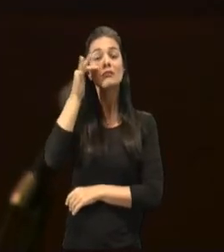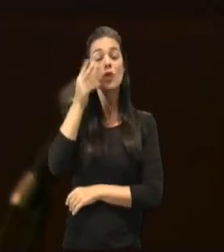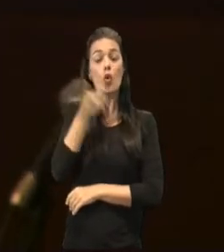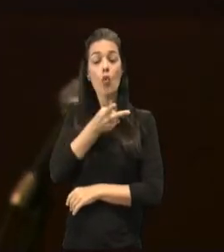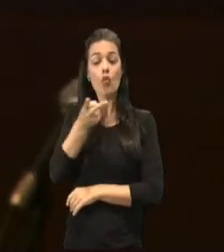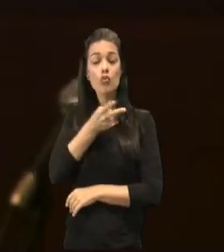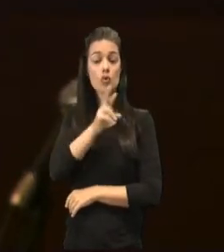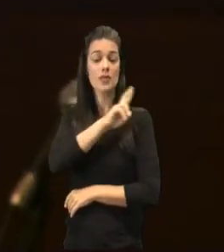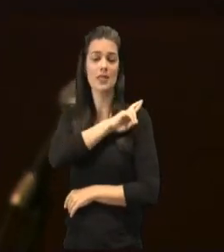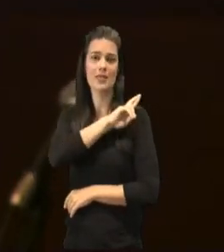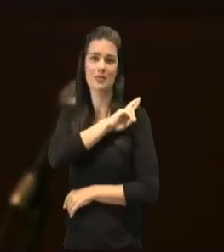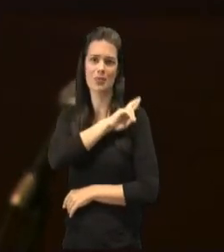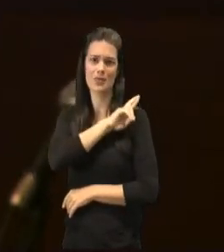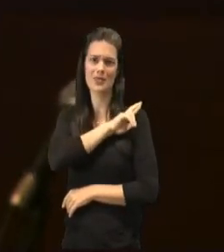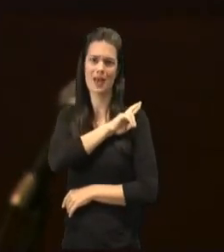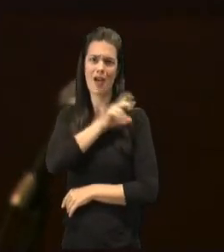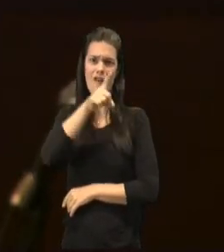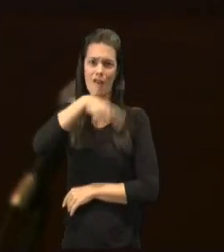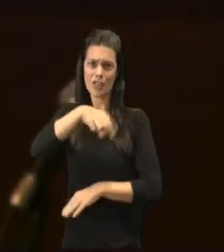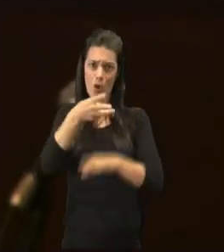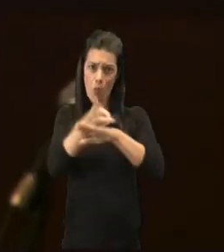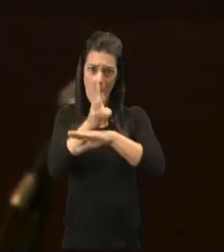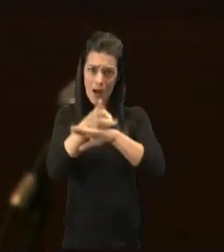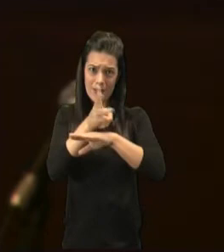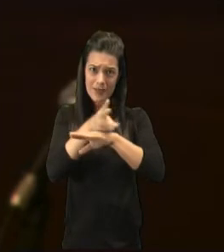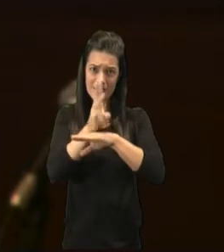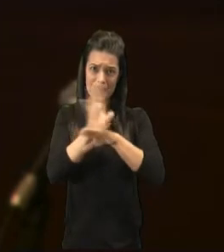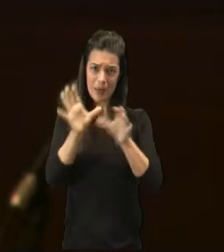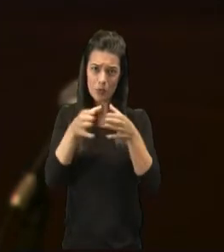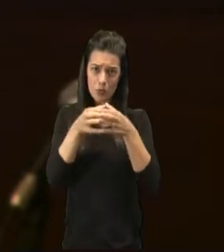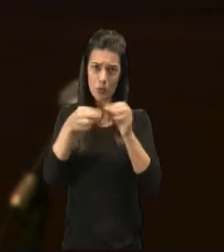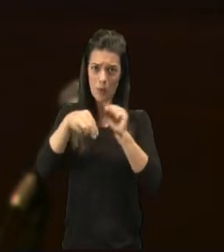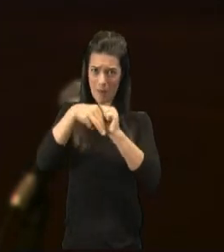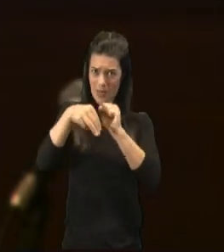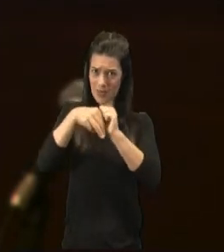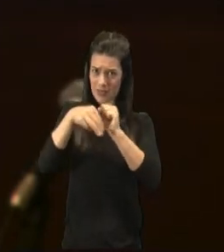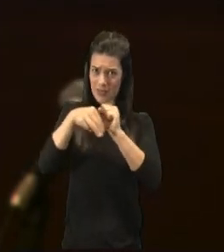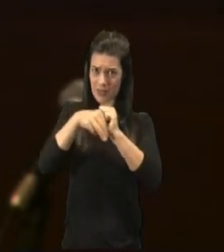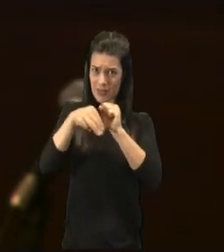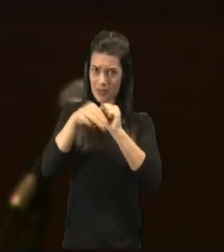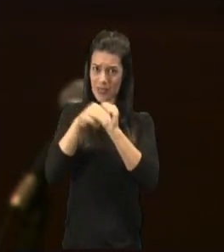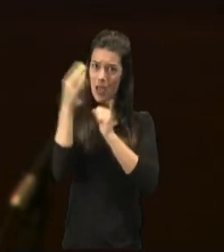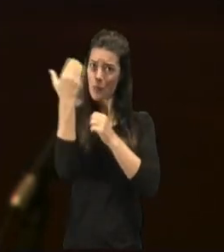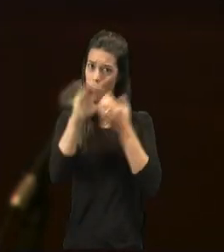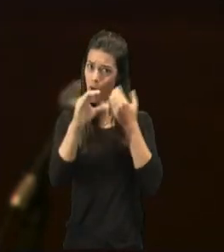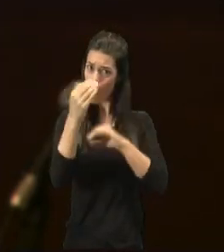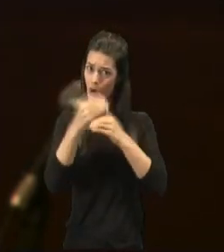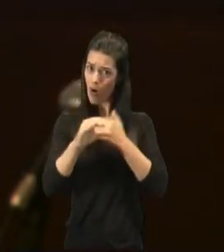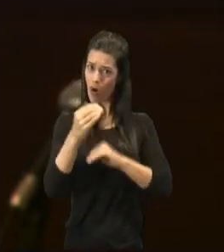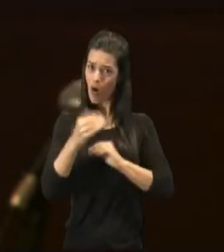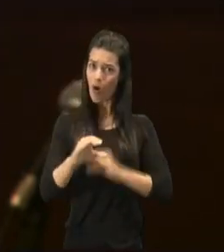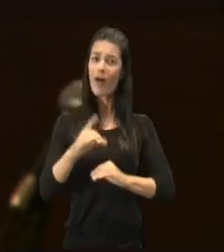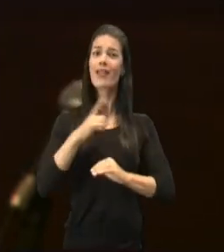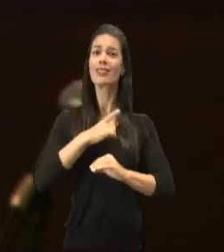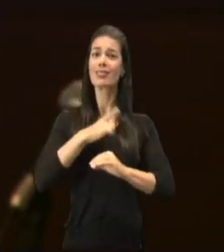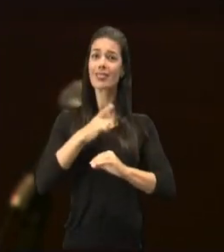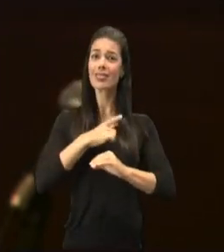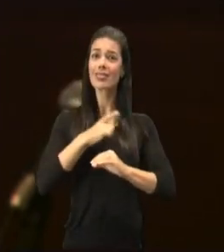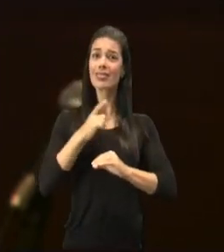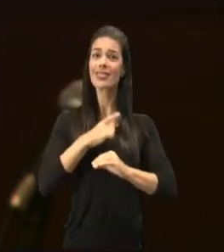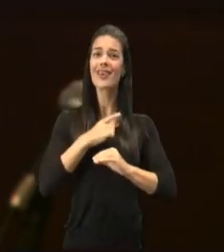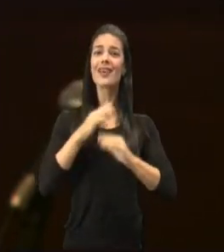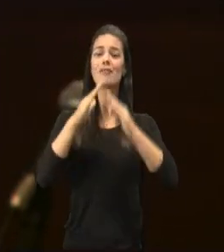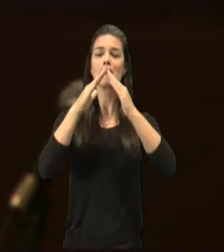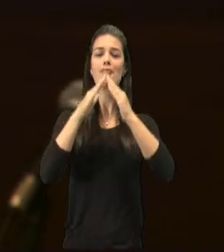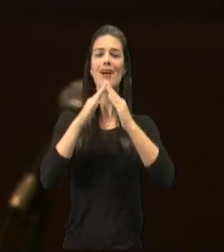dias você participar deste momento de oração. Nós recebemos um áudio, há uma meditação muito rápida, muito simples, e você pode